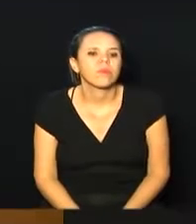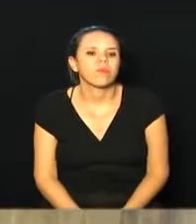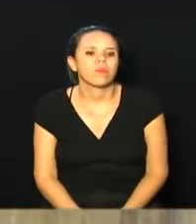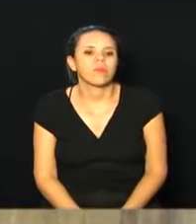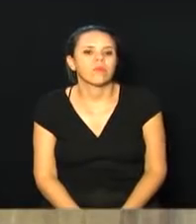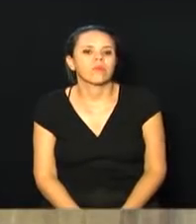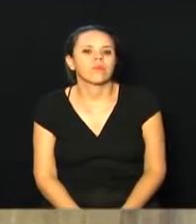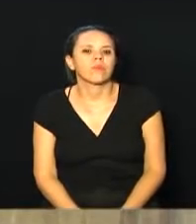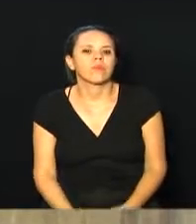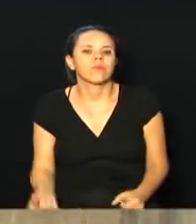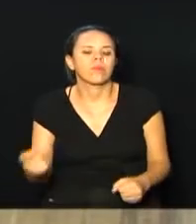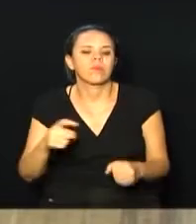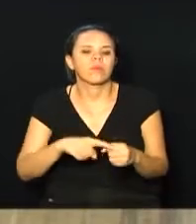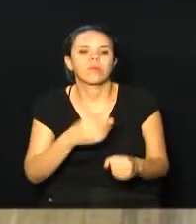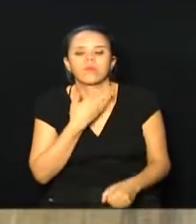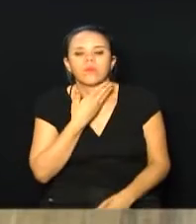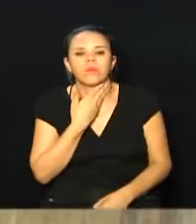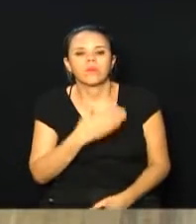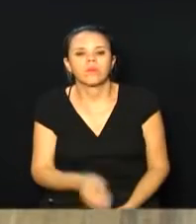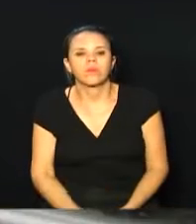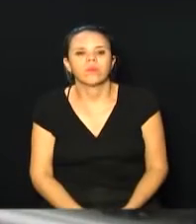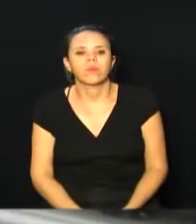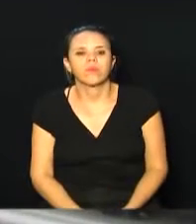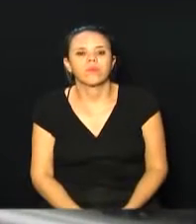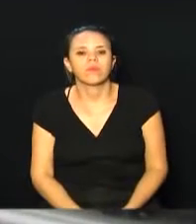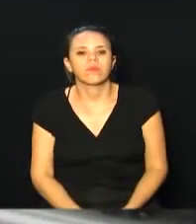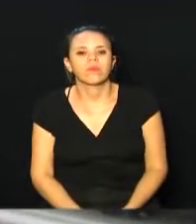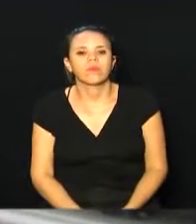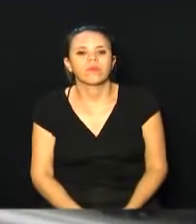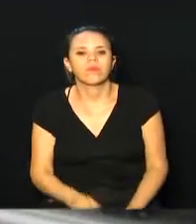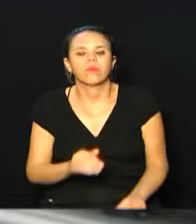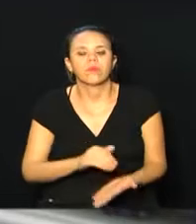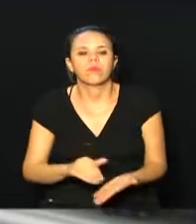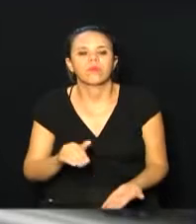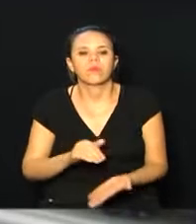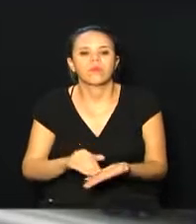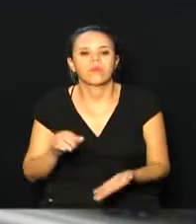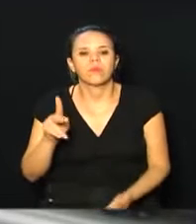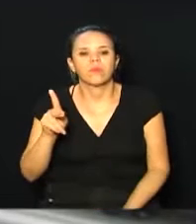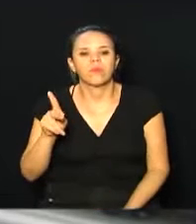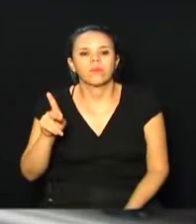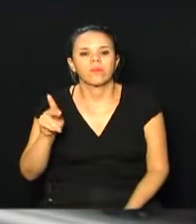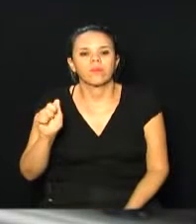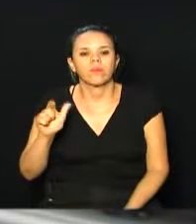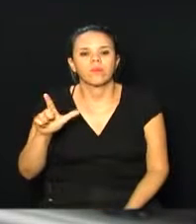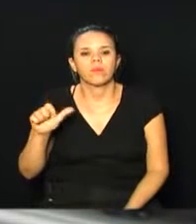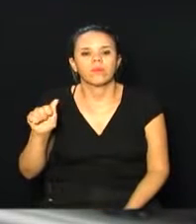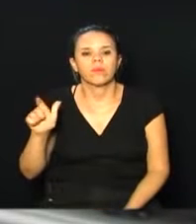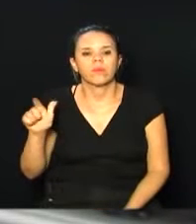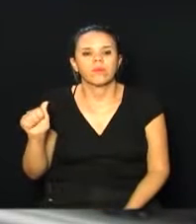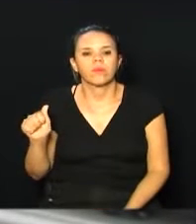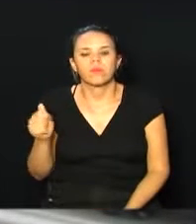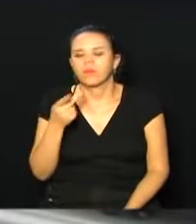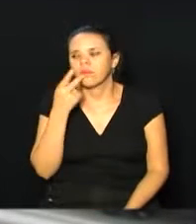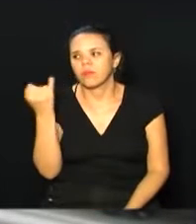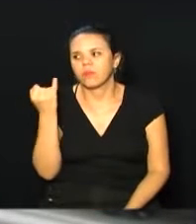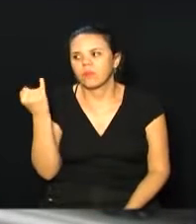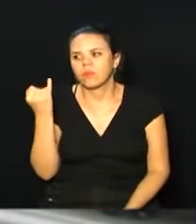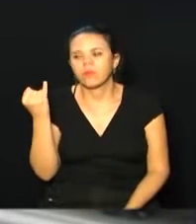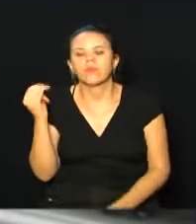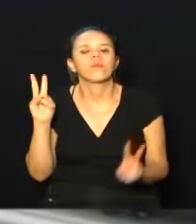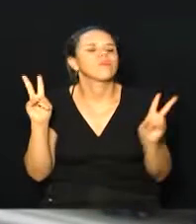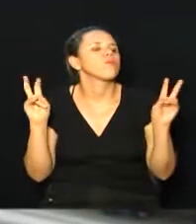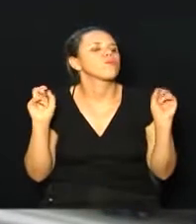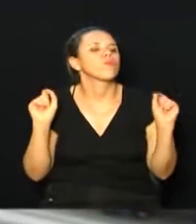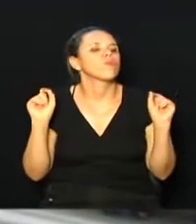Daqui a pouco a gente volta a se falar, então. E o secretário Paulela comentou algo muito importante a